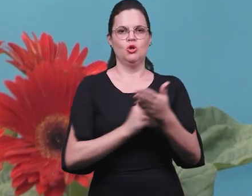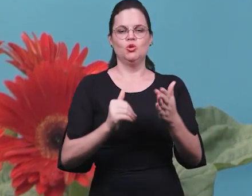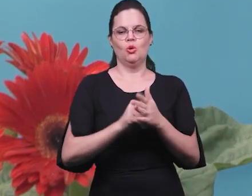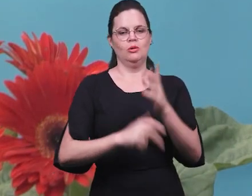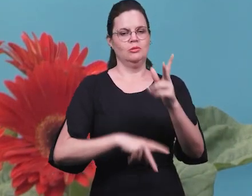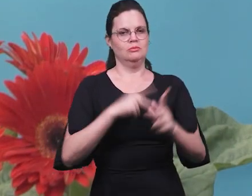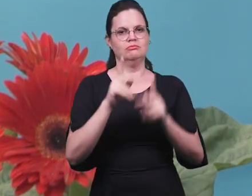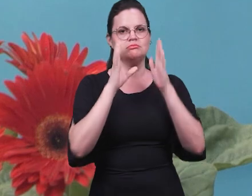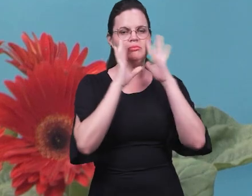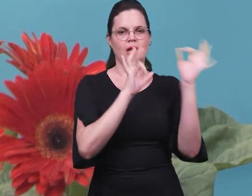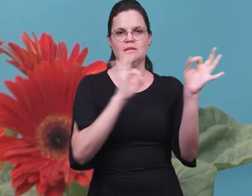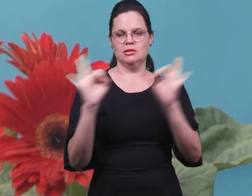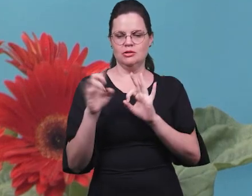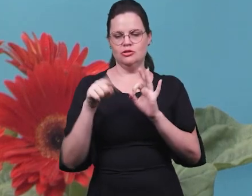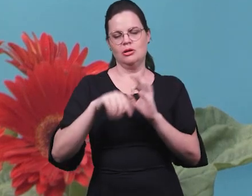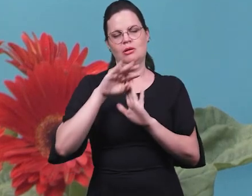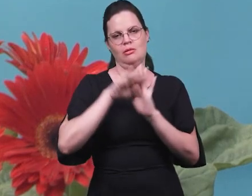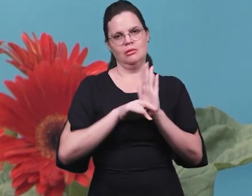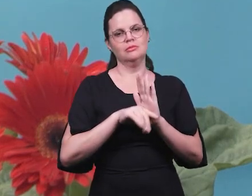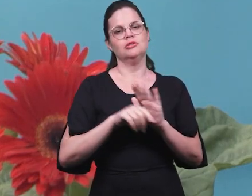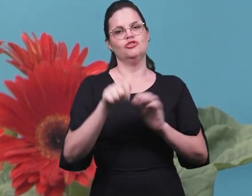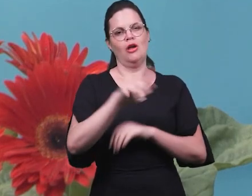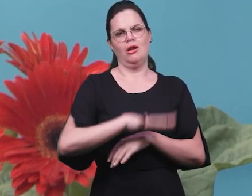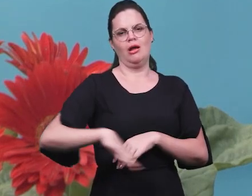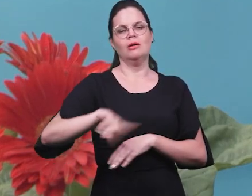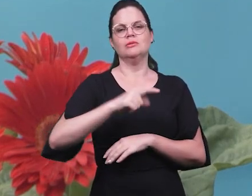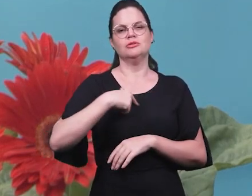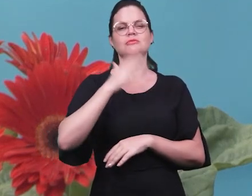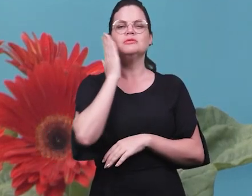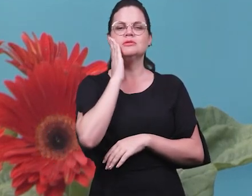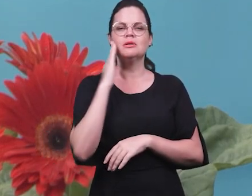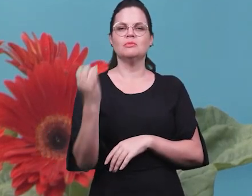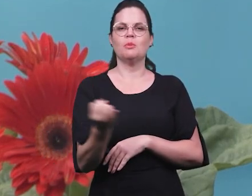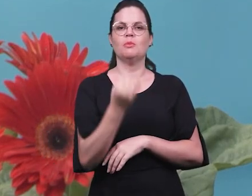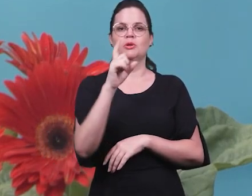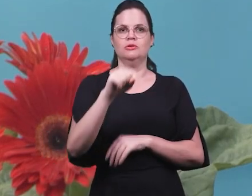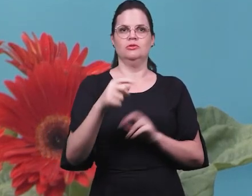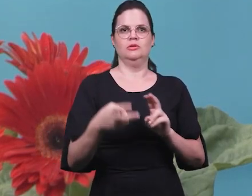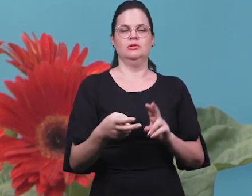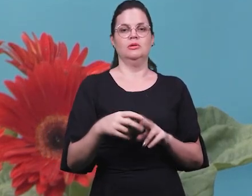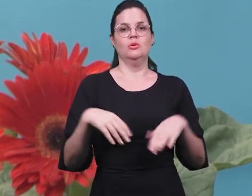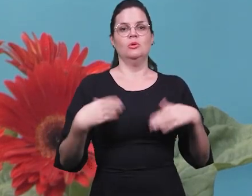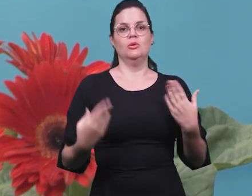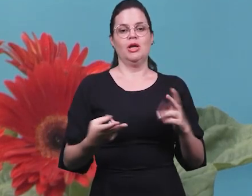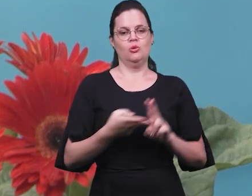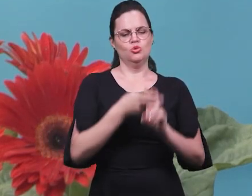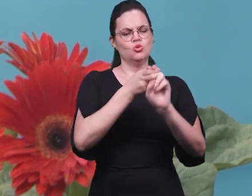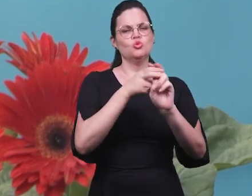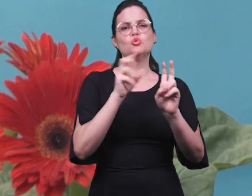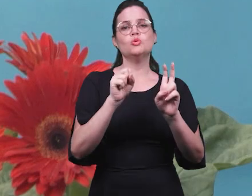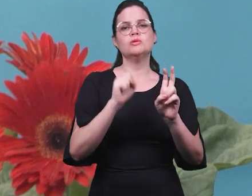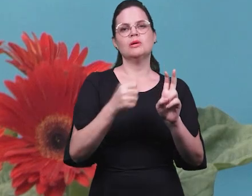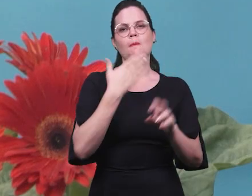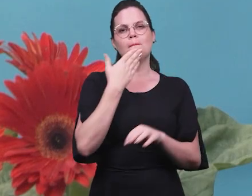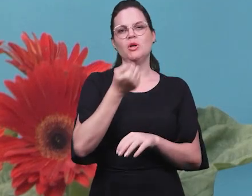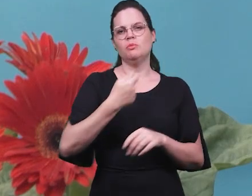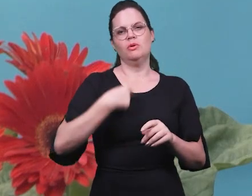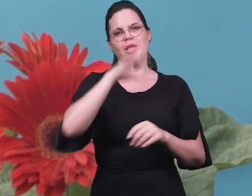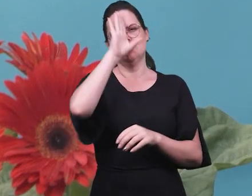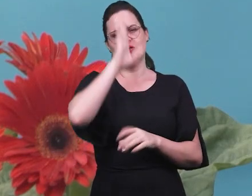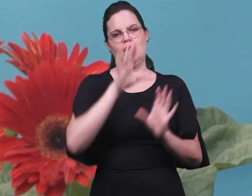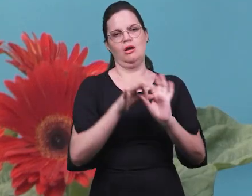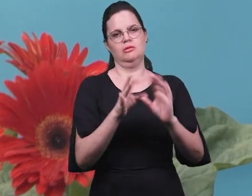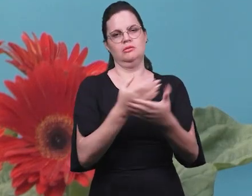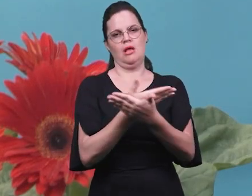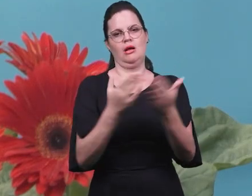população de maneira geral. E assim, muito importante saber que o SUS, um dos princípios do SUS é que ele é universal, ele é